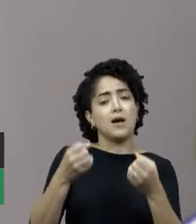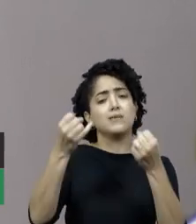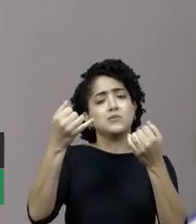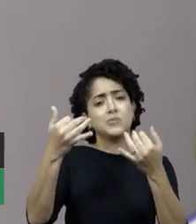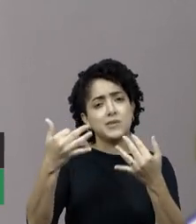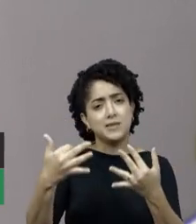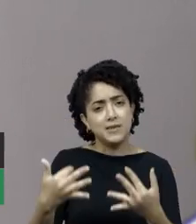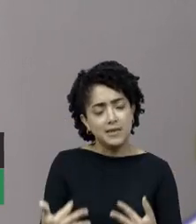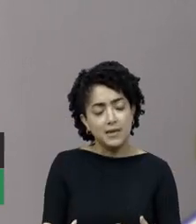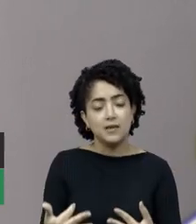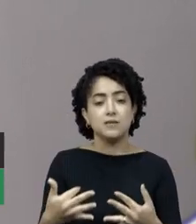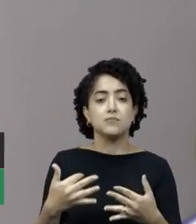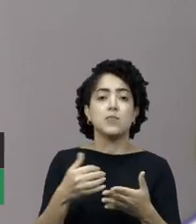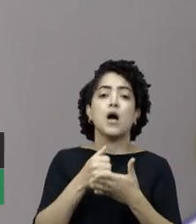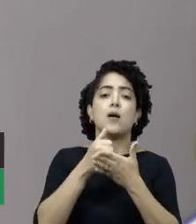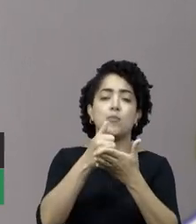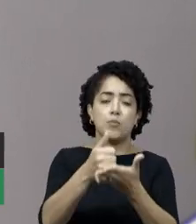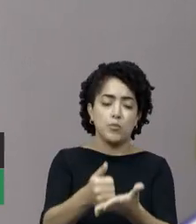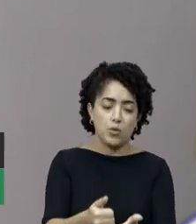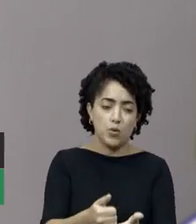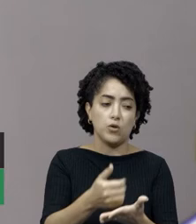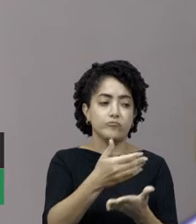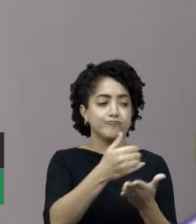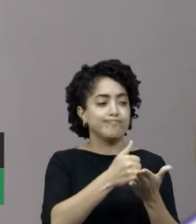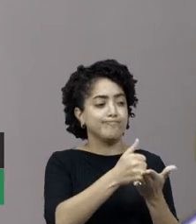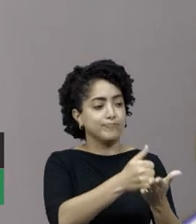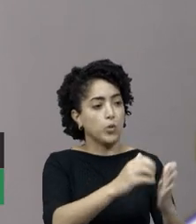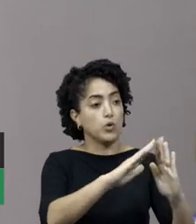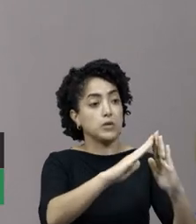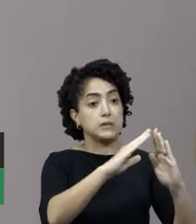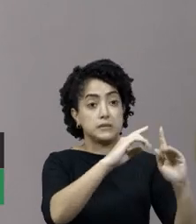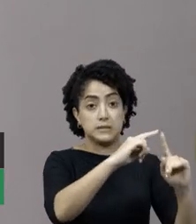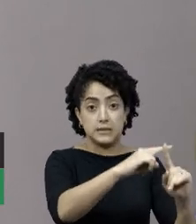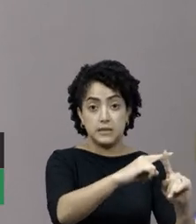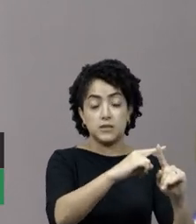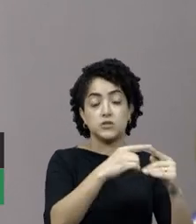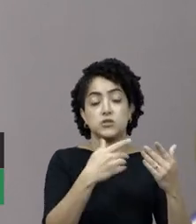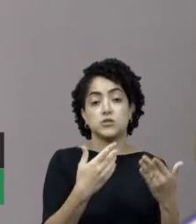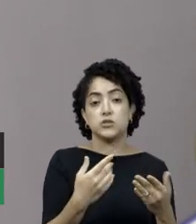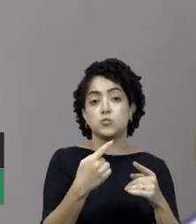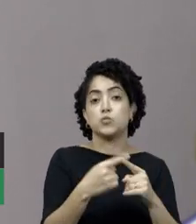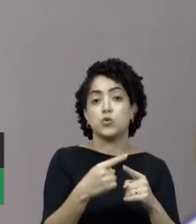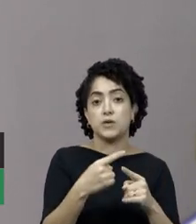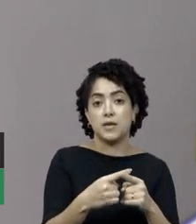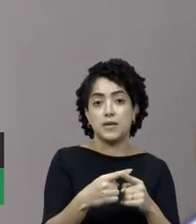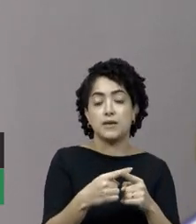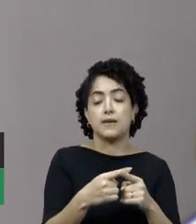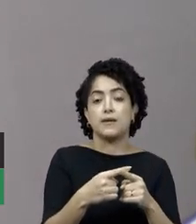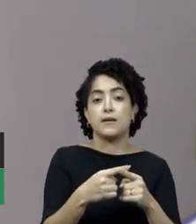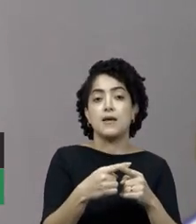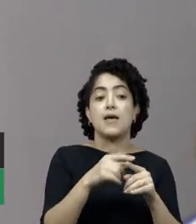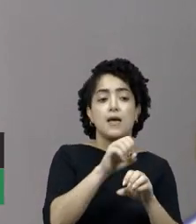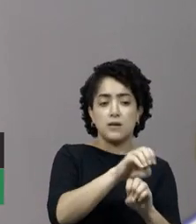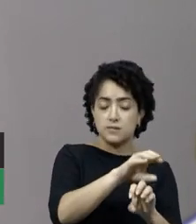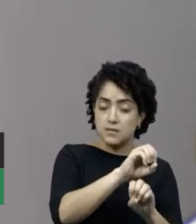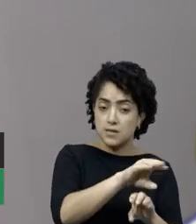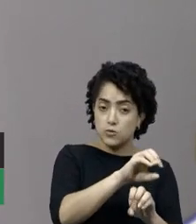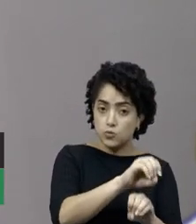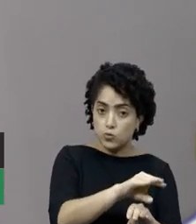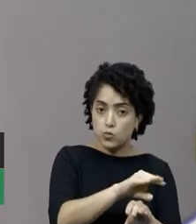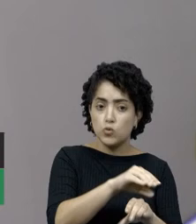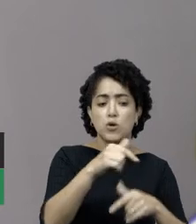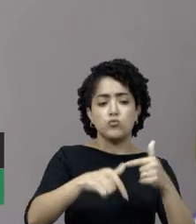situação, mas eu apoio sim as igrejas, porque as igrejas, de certa forma, elas também educam, elas têm o